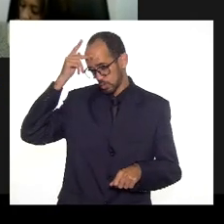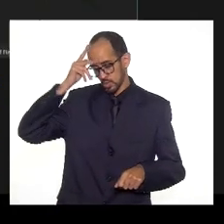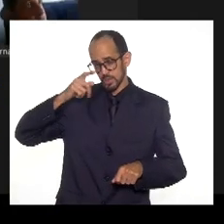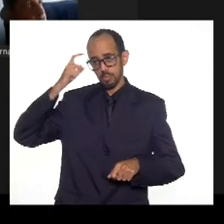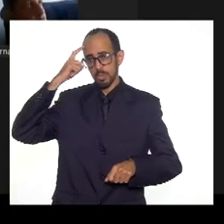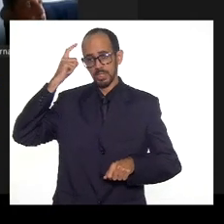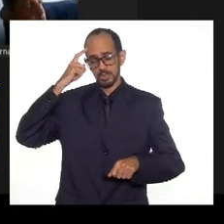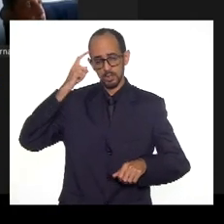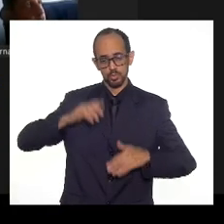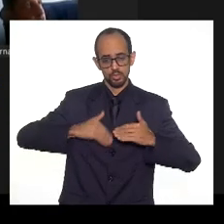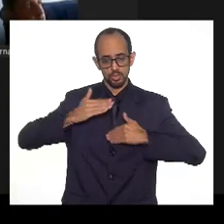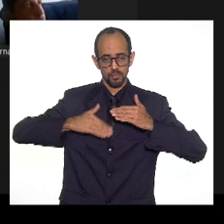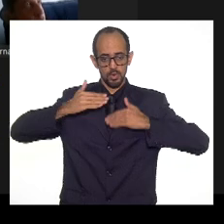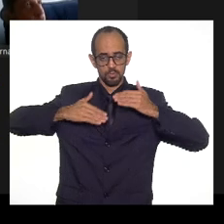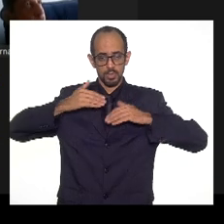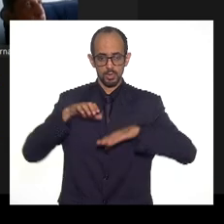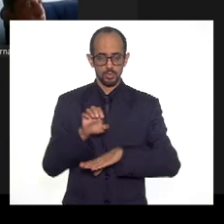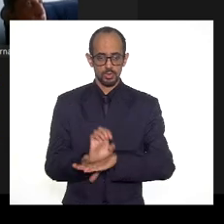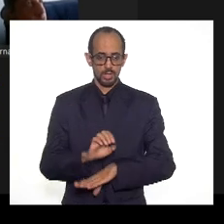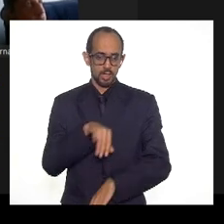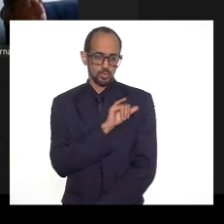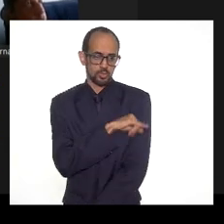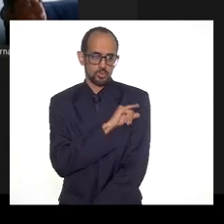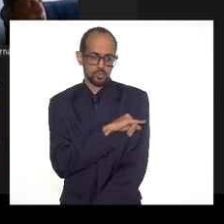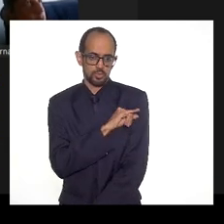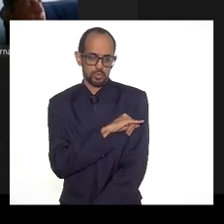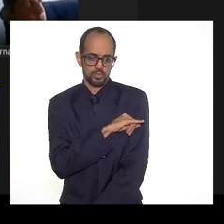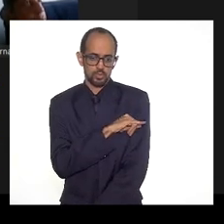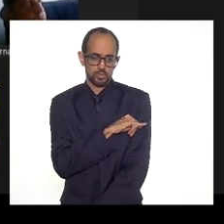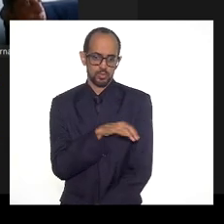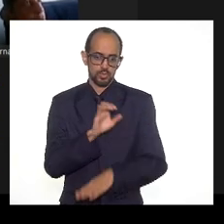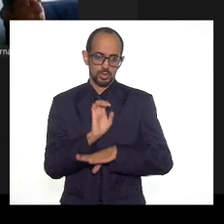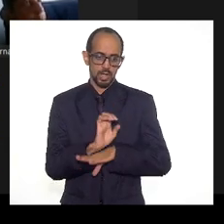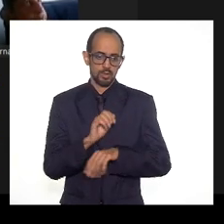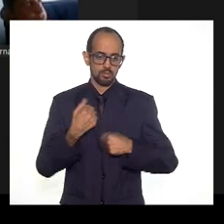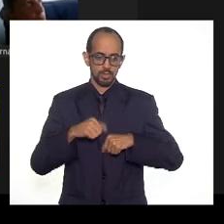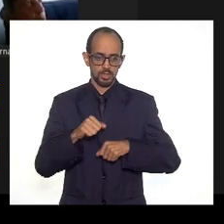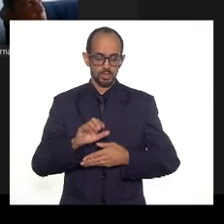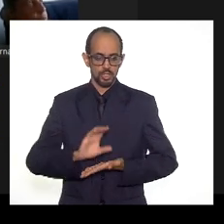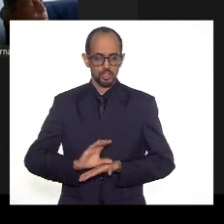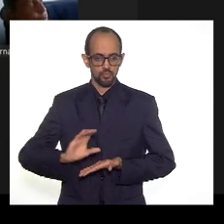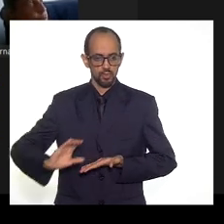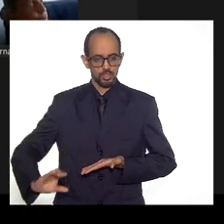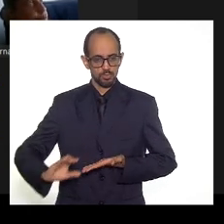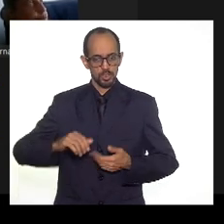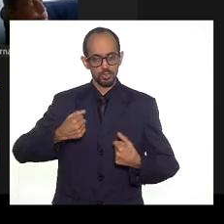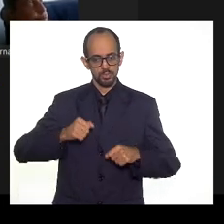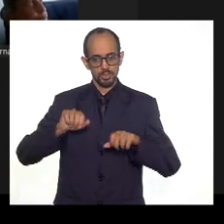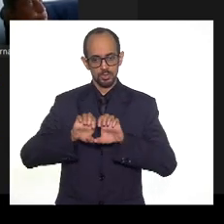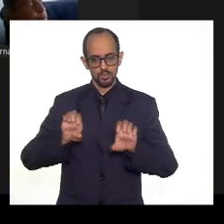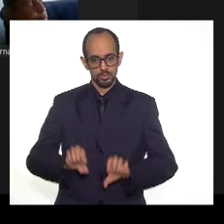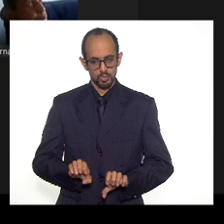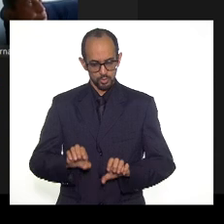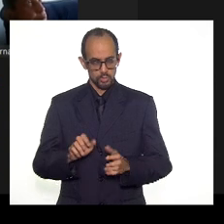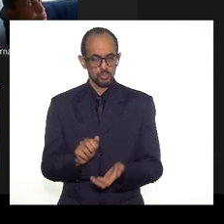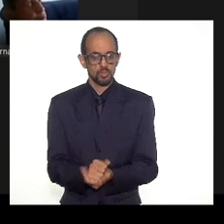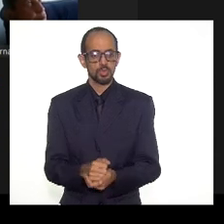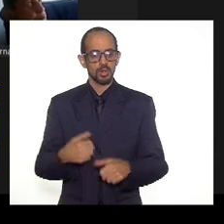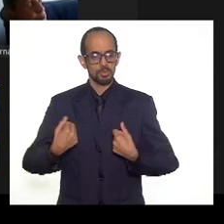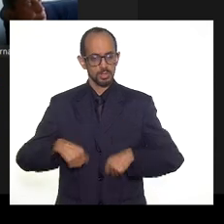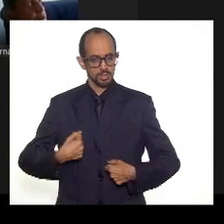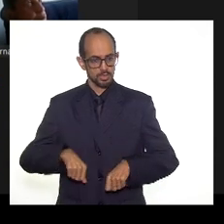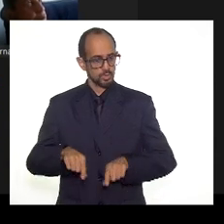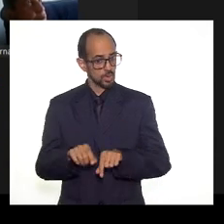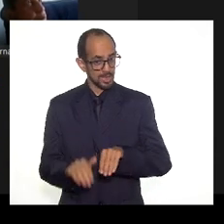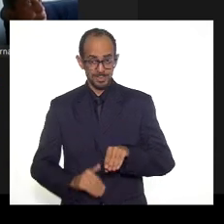desenvolvimento do Estado do Rio de Janeiro. O Estado precisa de investimento, precisa de infraestrutura e precisa,